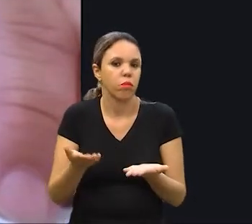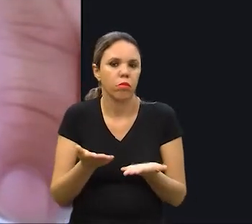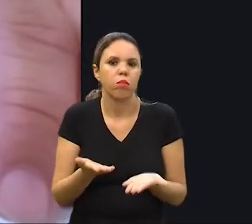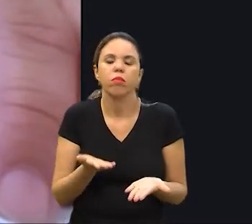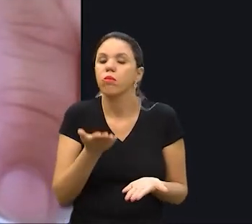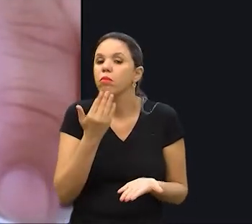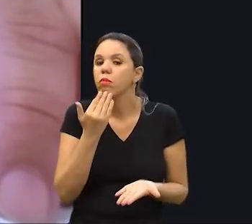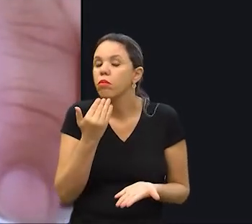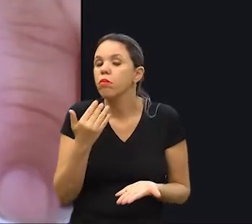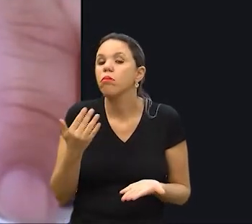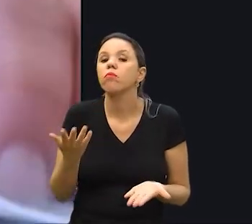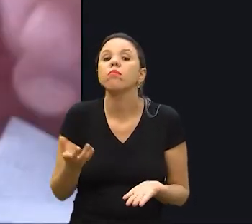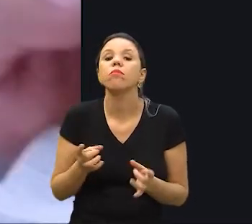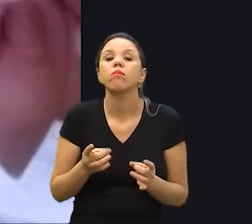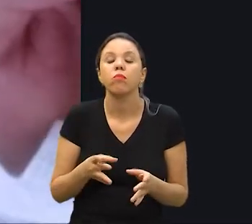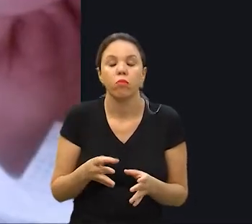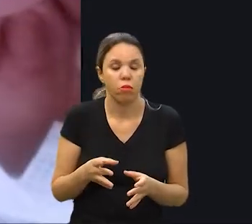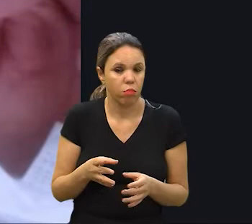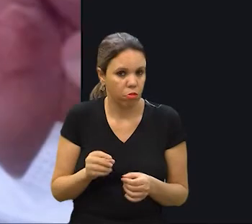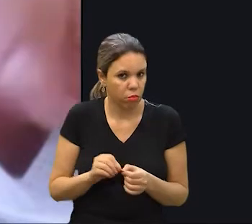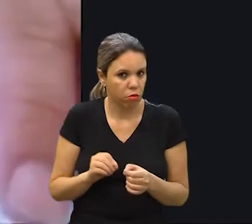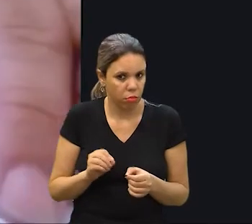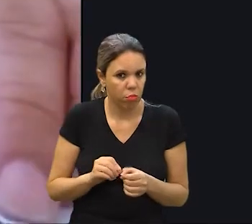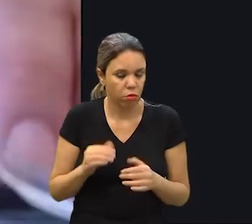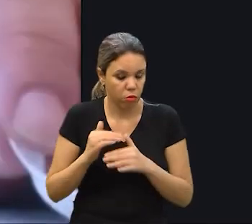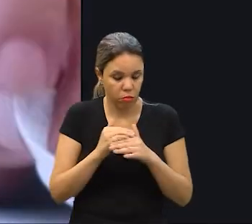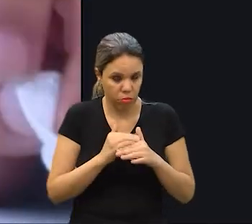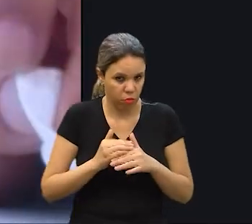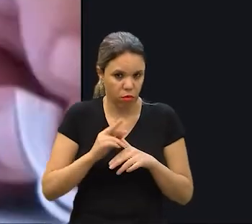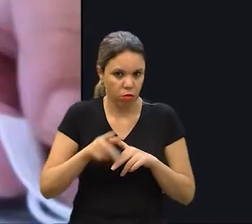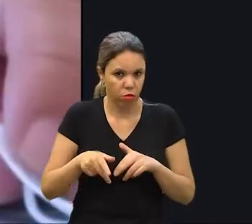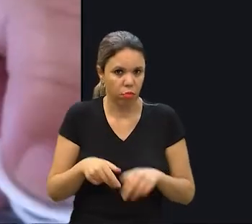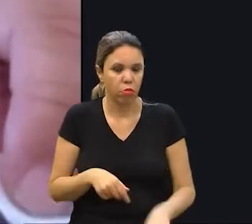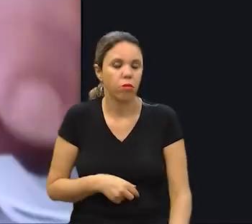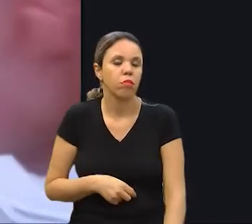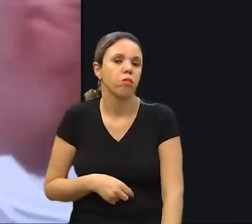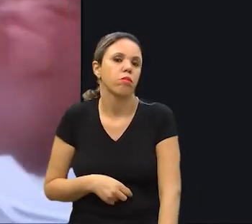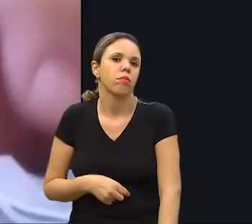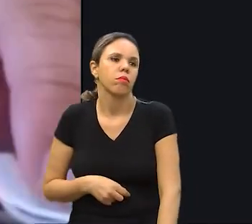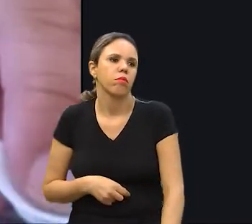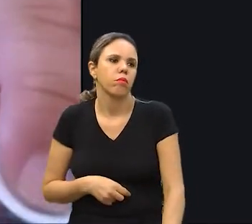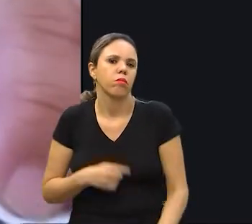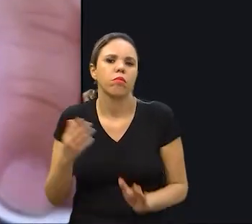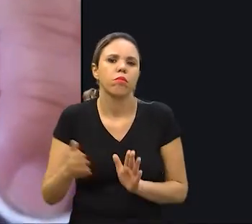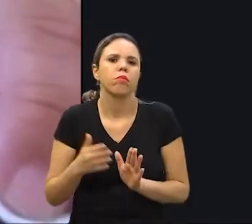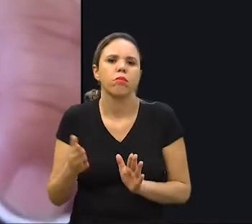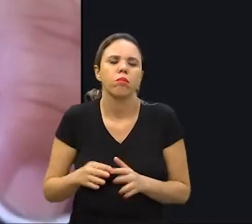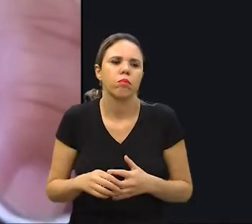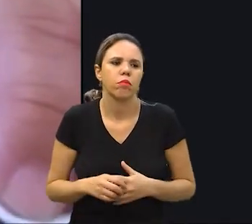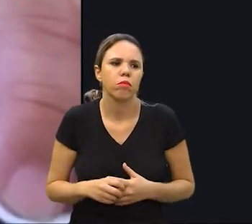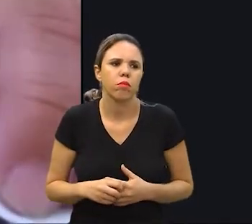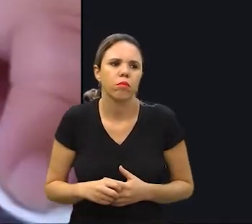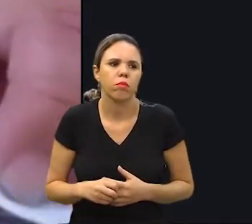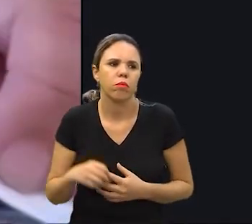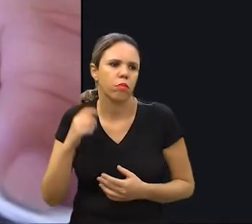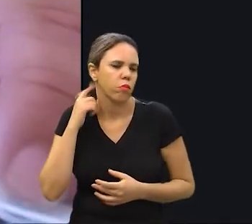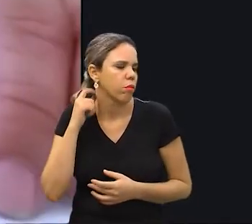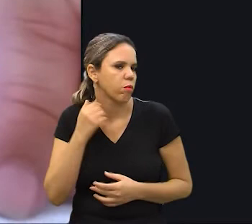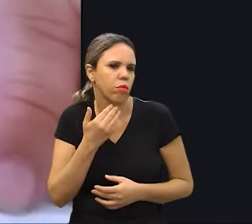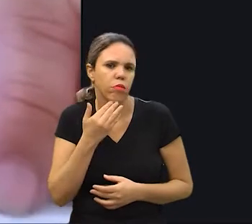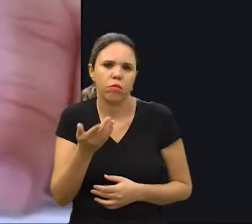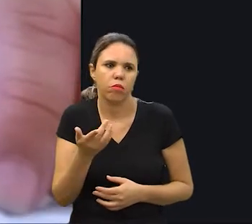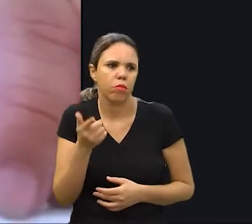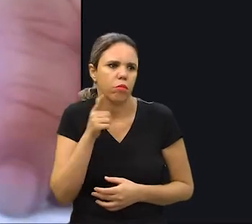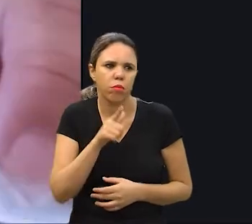fornece alimentação, elas praticam a equidade de gênero lá na linha de produção? Não, então se